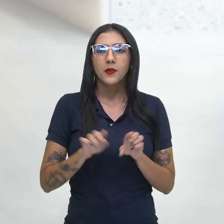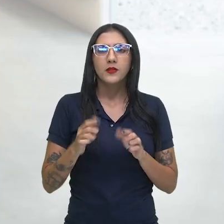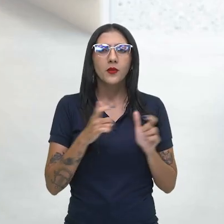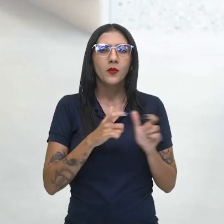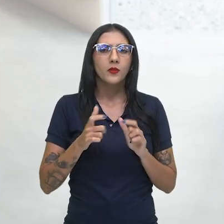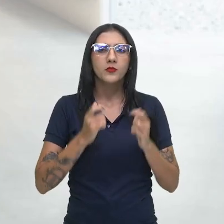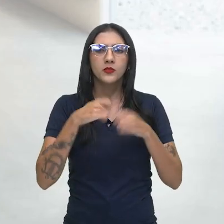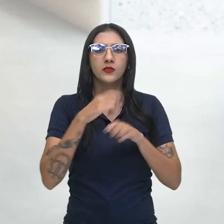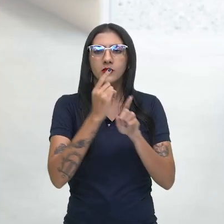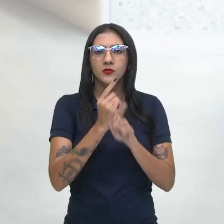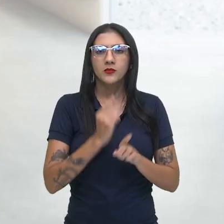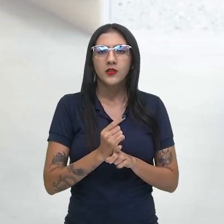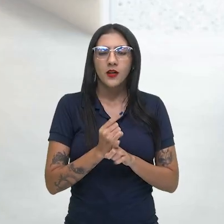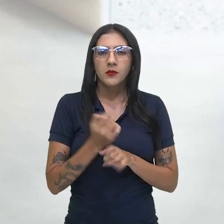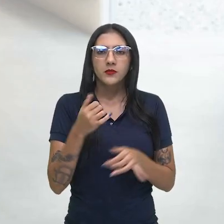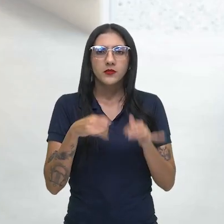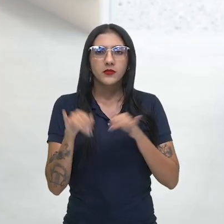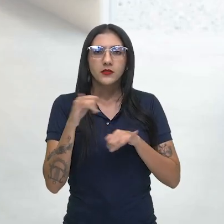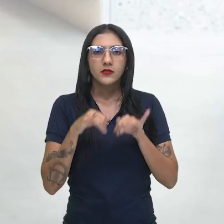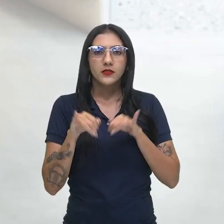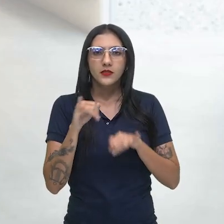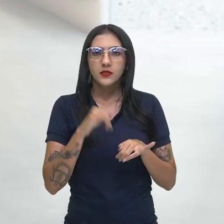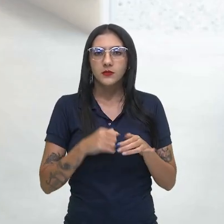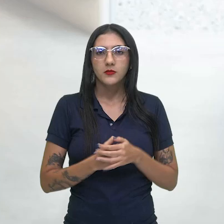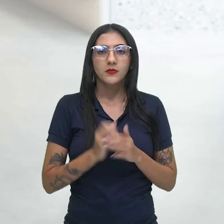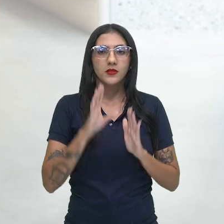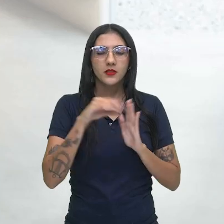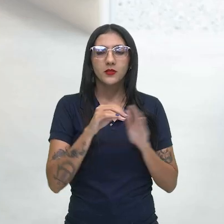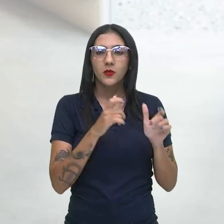a química? Sabe onde está a química? No salão de beleza. Observem.